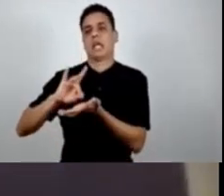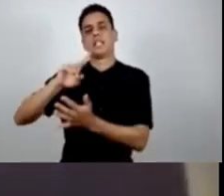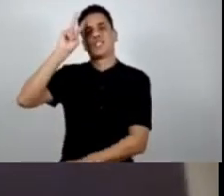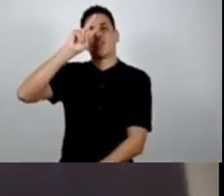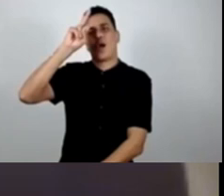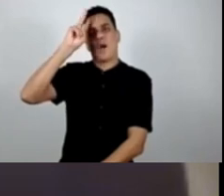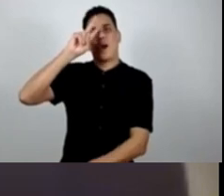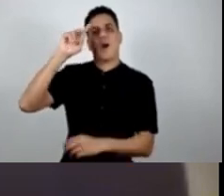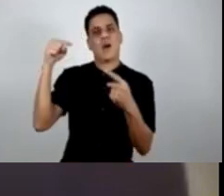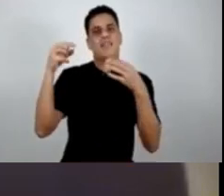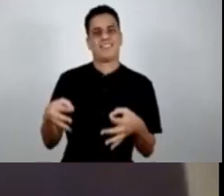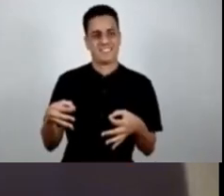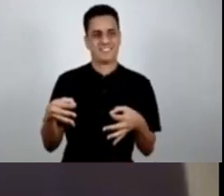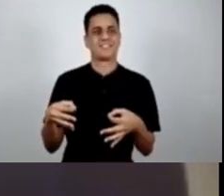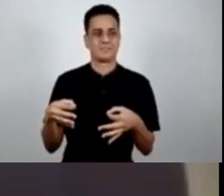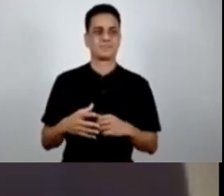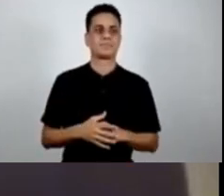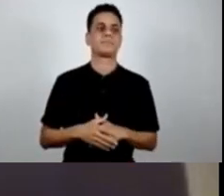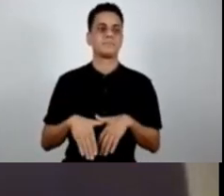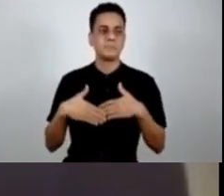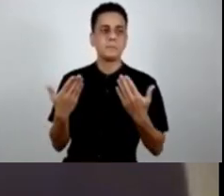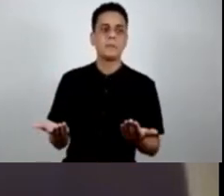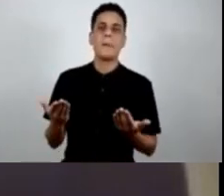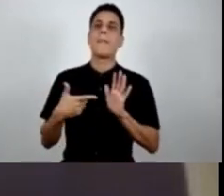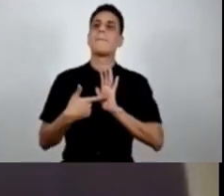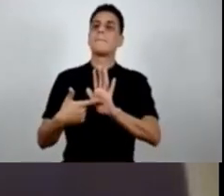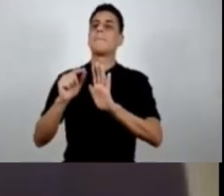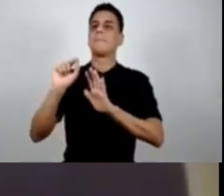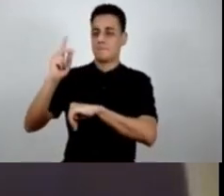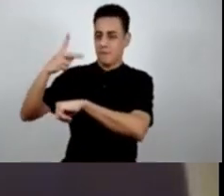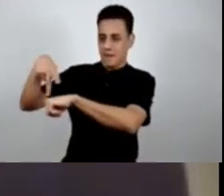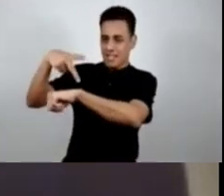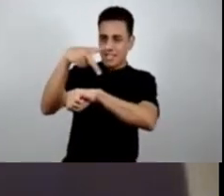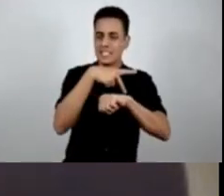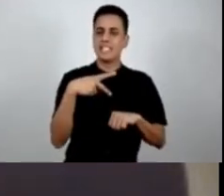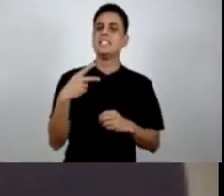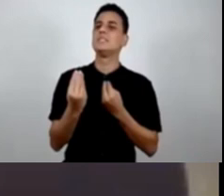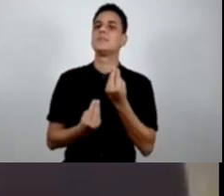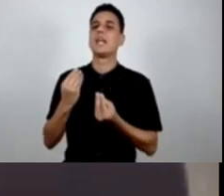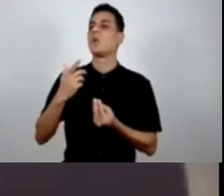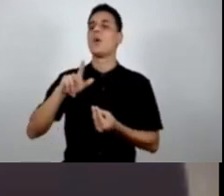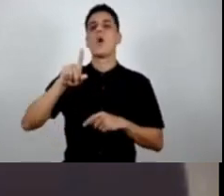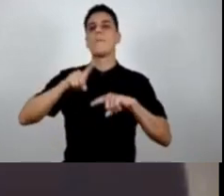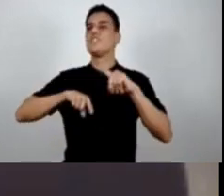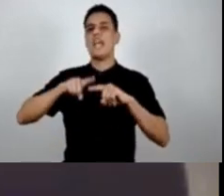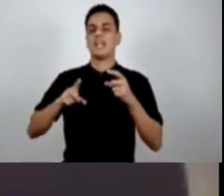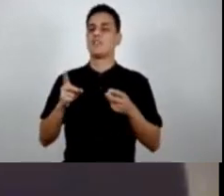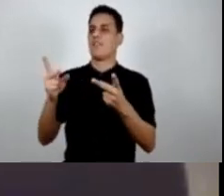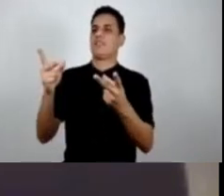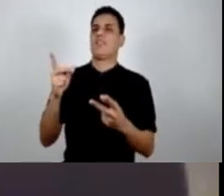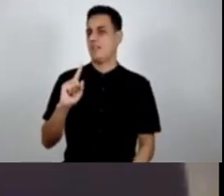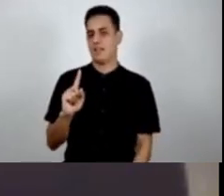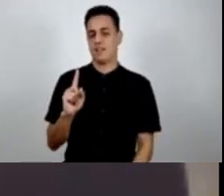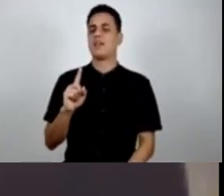acho também, reforçando a ideia de que as imagens dos países não são um objeto e não dependem completamente do que os